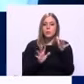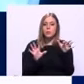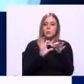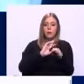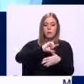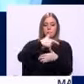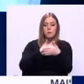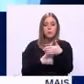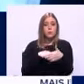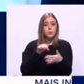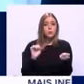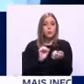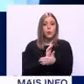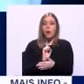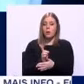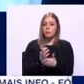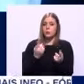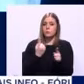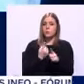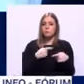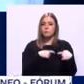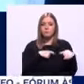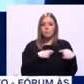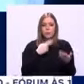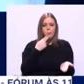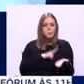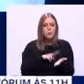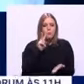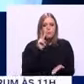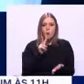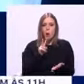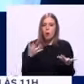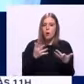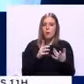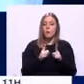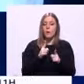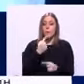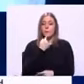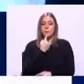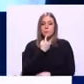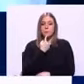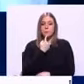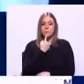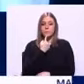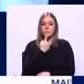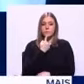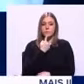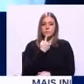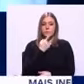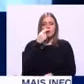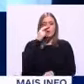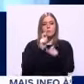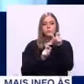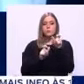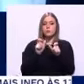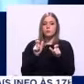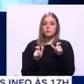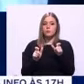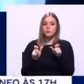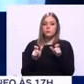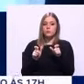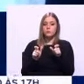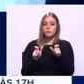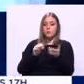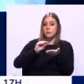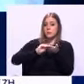New York Times, é o choque com a realidade, que é perceber como é que pessoas que são. Quem